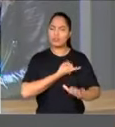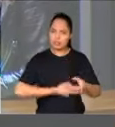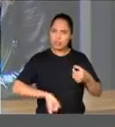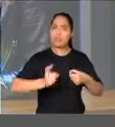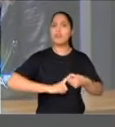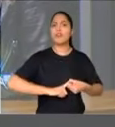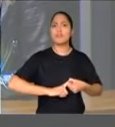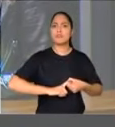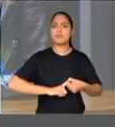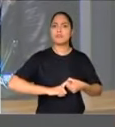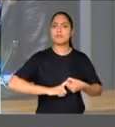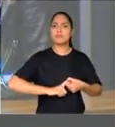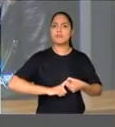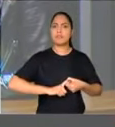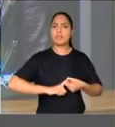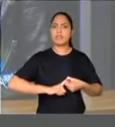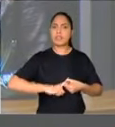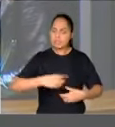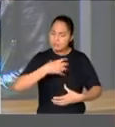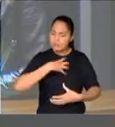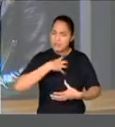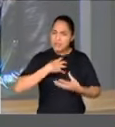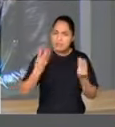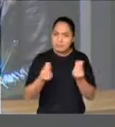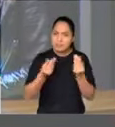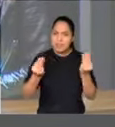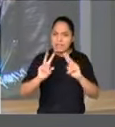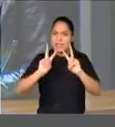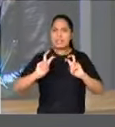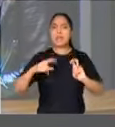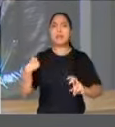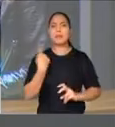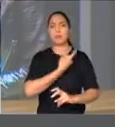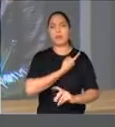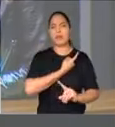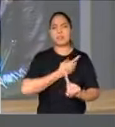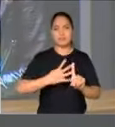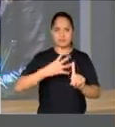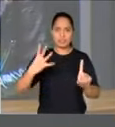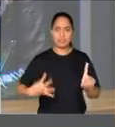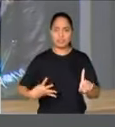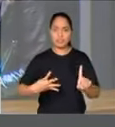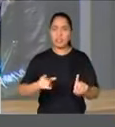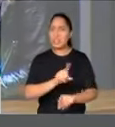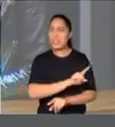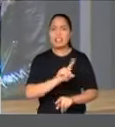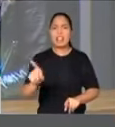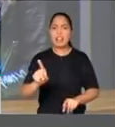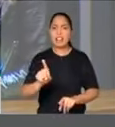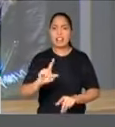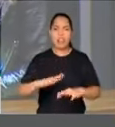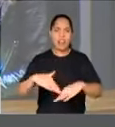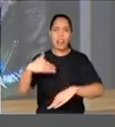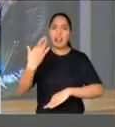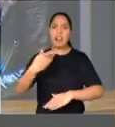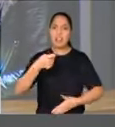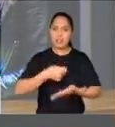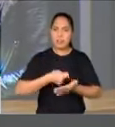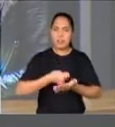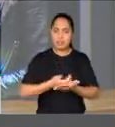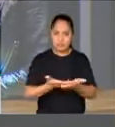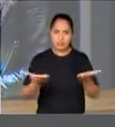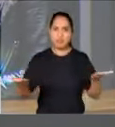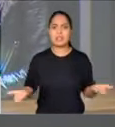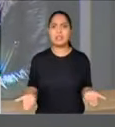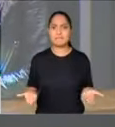que nos ouçam, que nos enxerguem e que não façam nada além da obrigação de